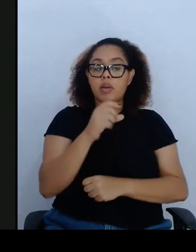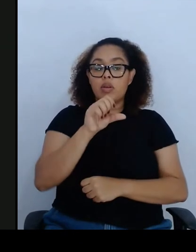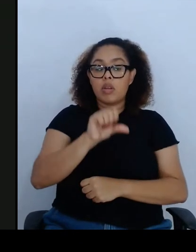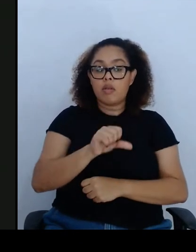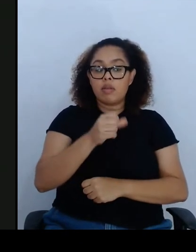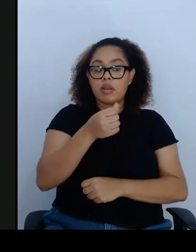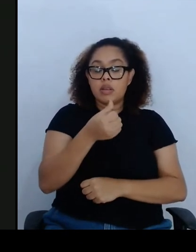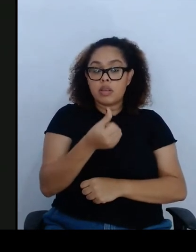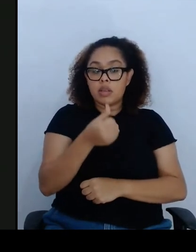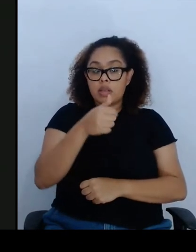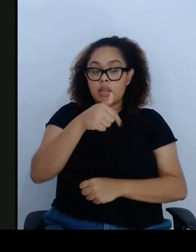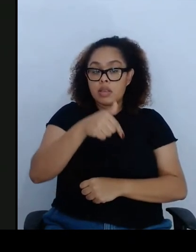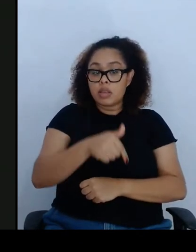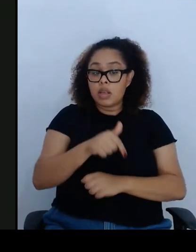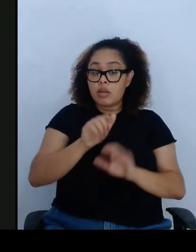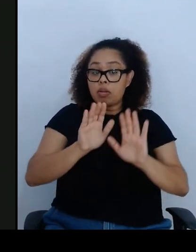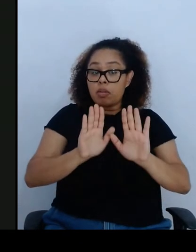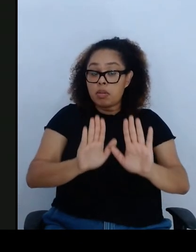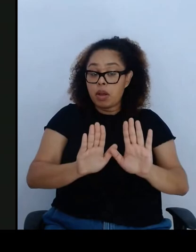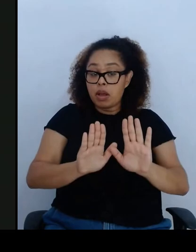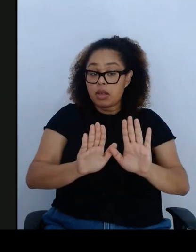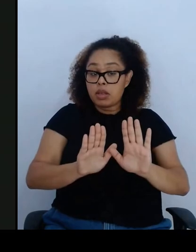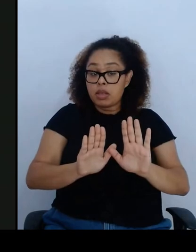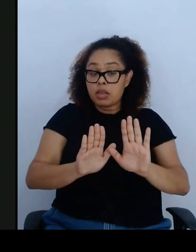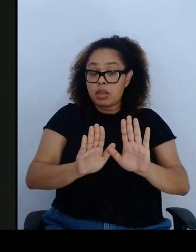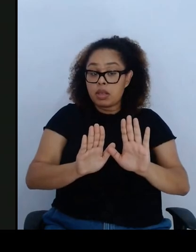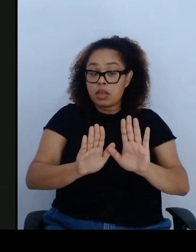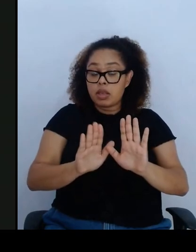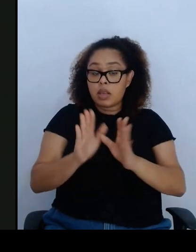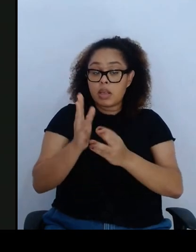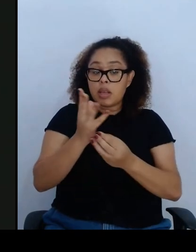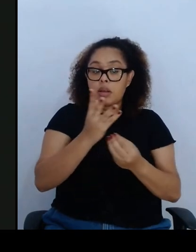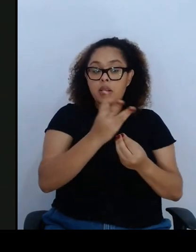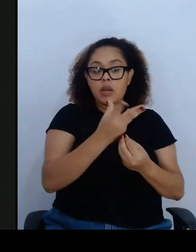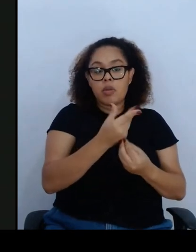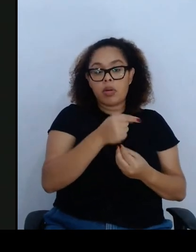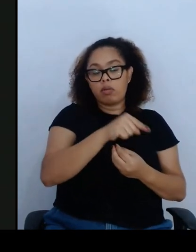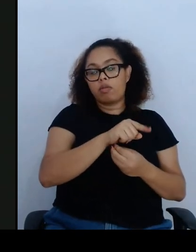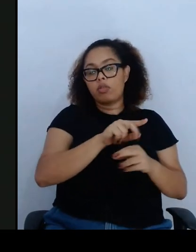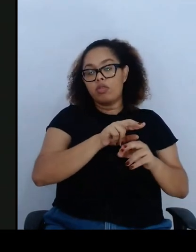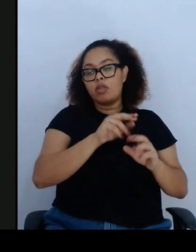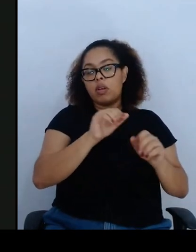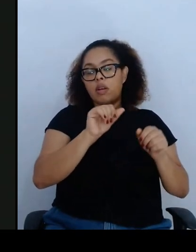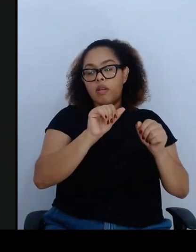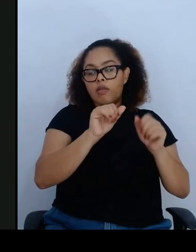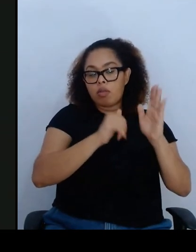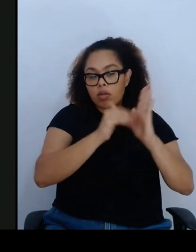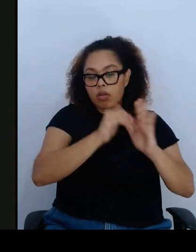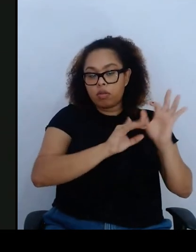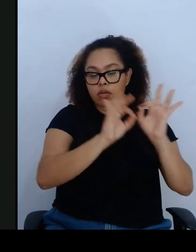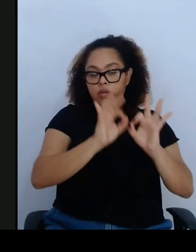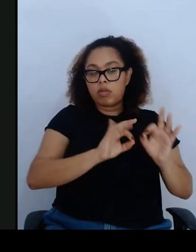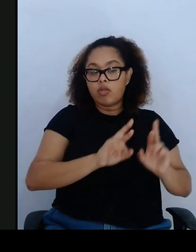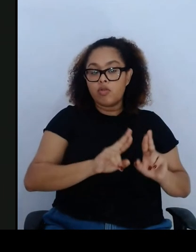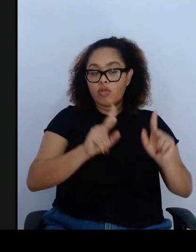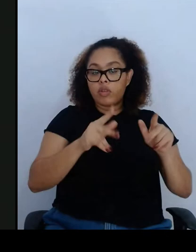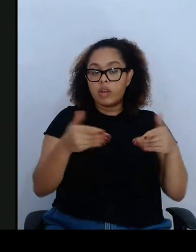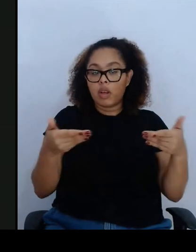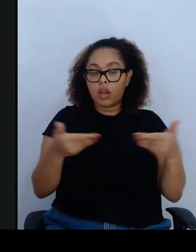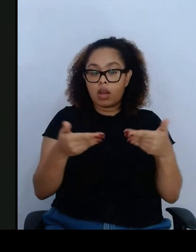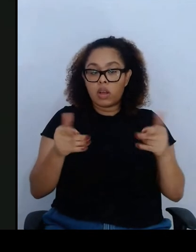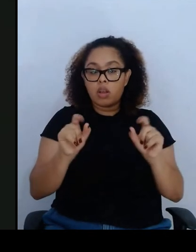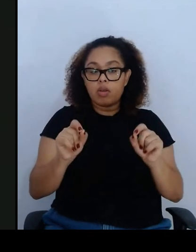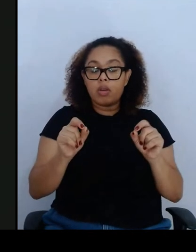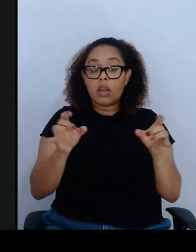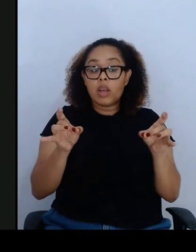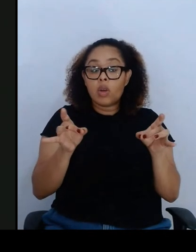no momento em que a obra foi realizada que a obra foi feita eu queria agora de uma certa forma concluir